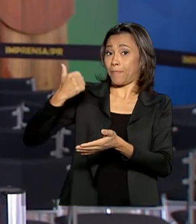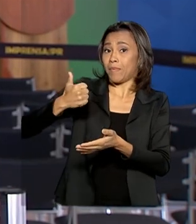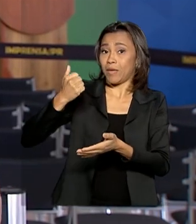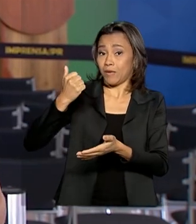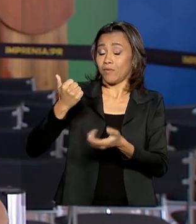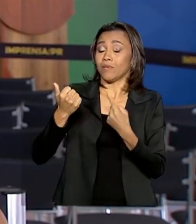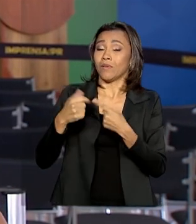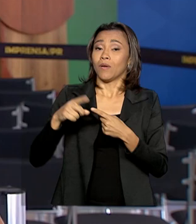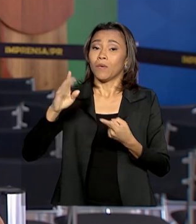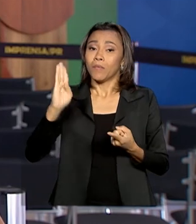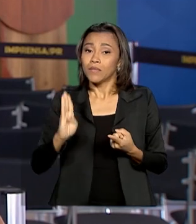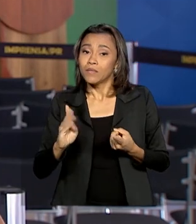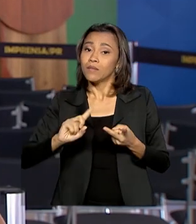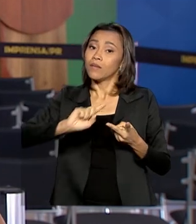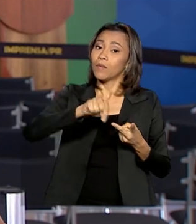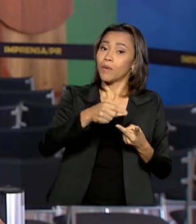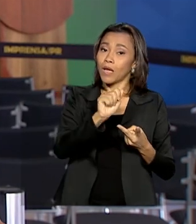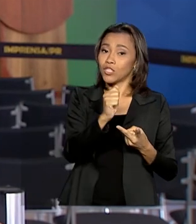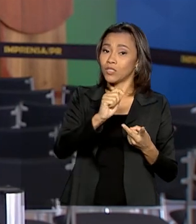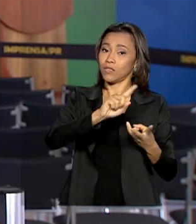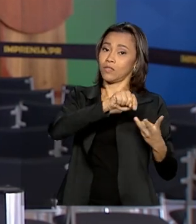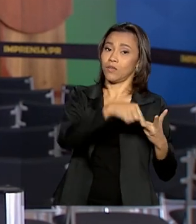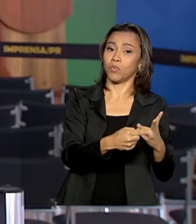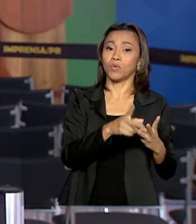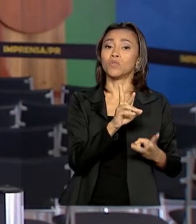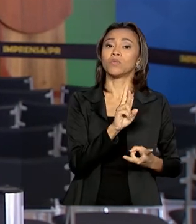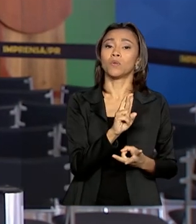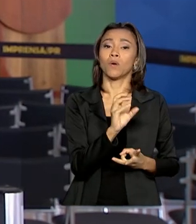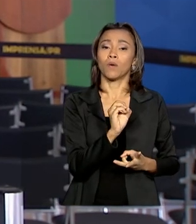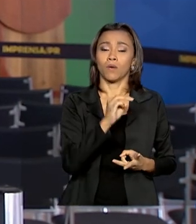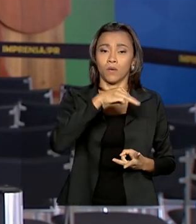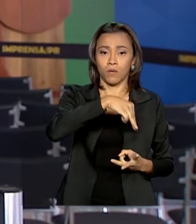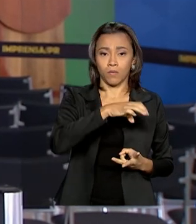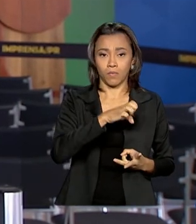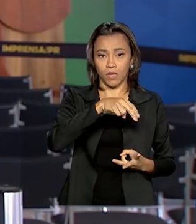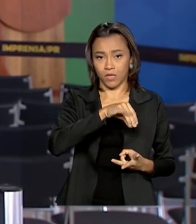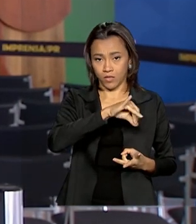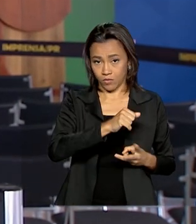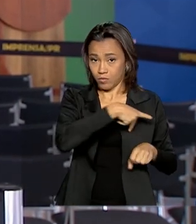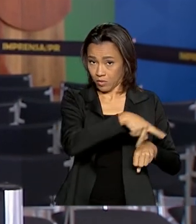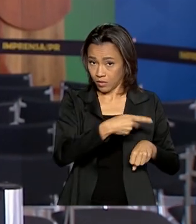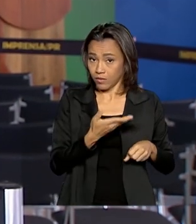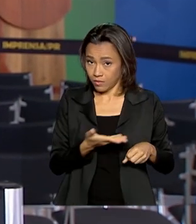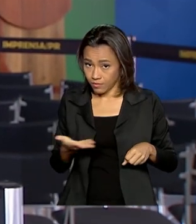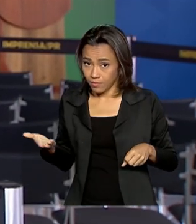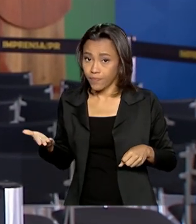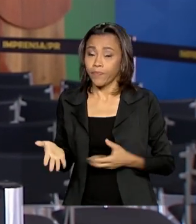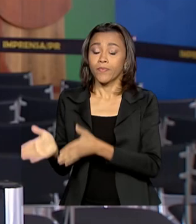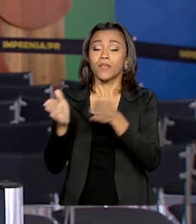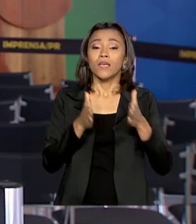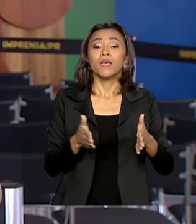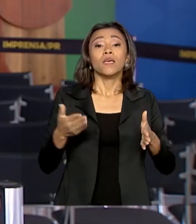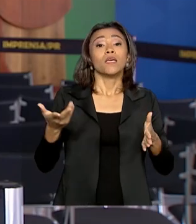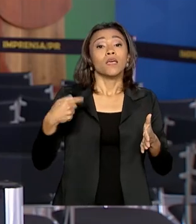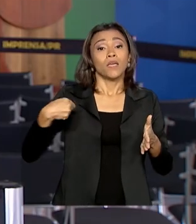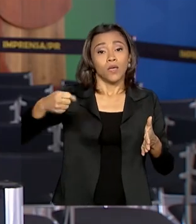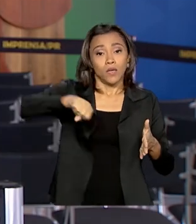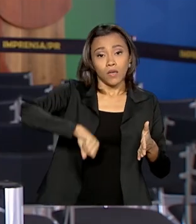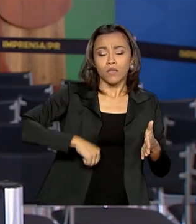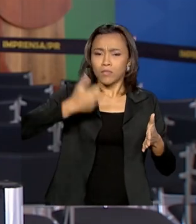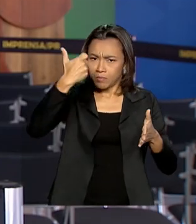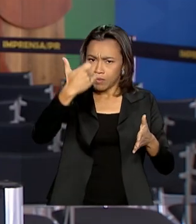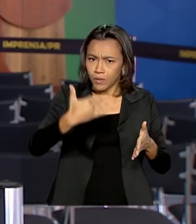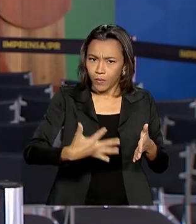à Romênia. Essa notícia foi comemorada nas redes sociais pelo ministro de Relações Exteriores, Ernesto Araújo. Ele disse que o anúncio